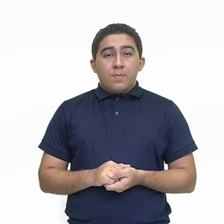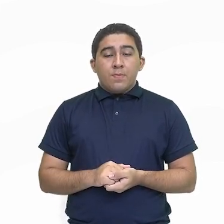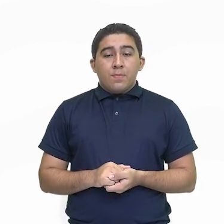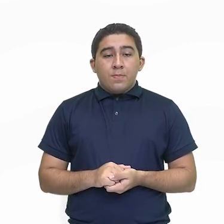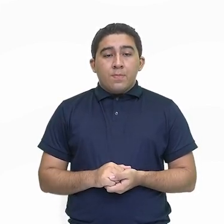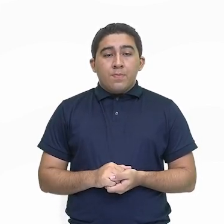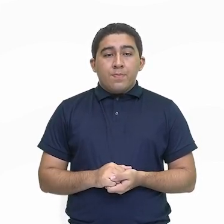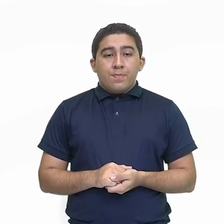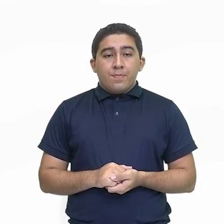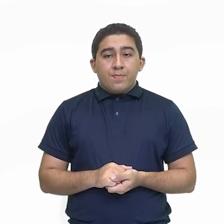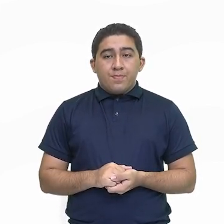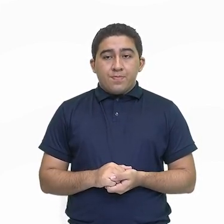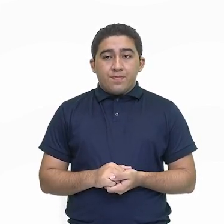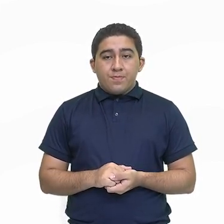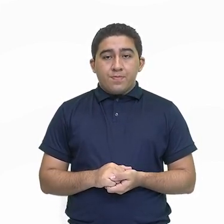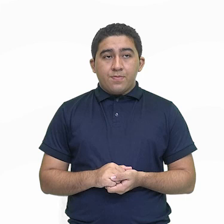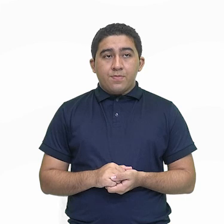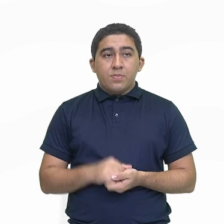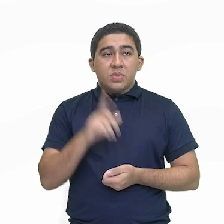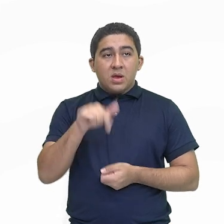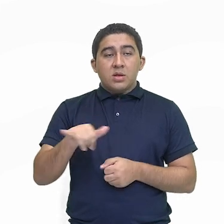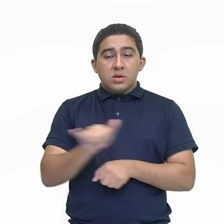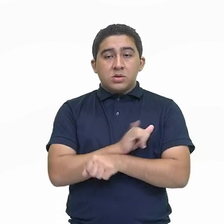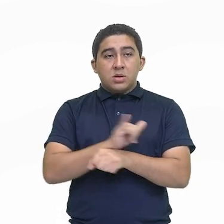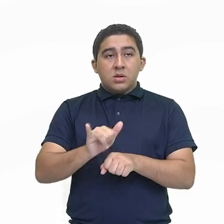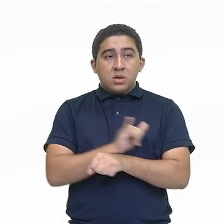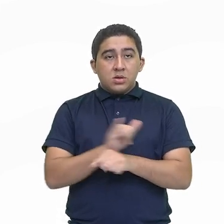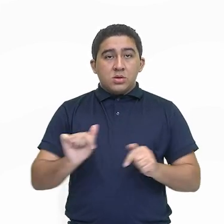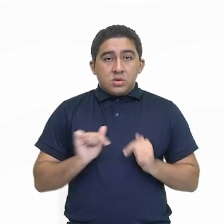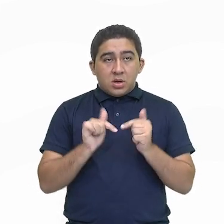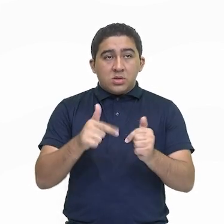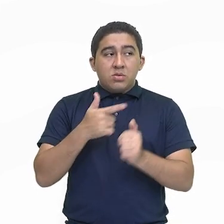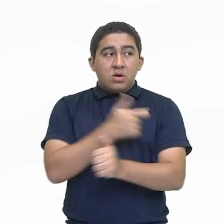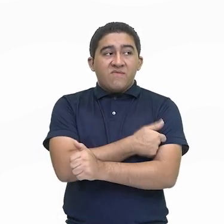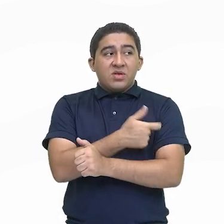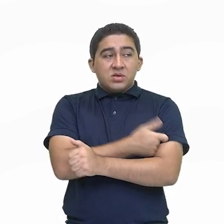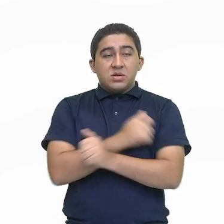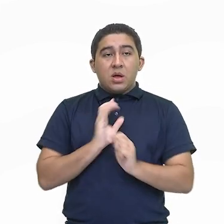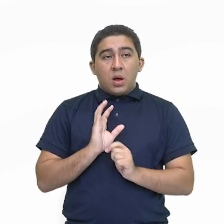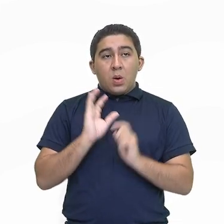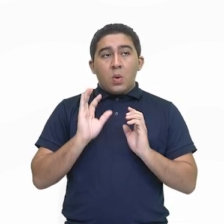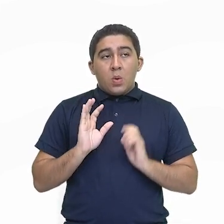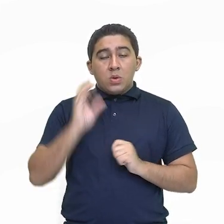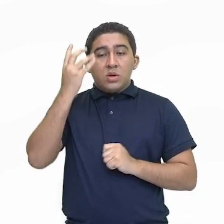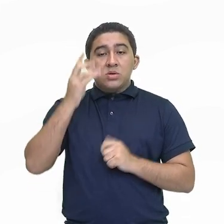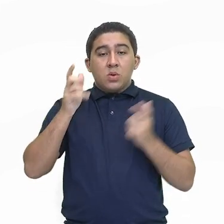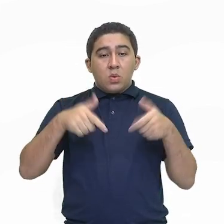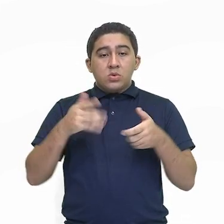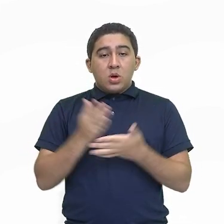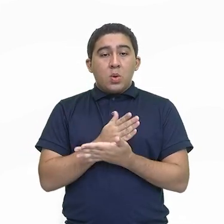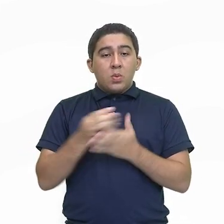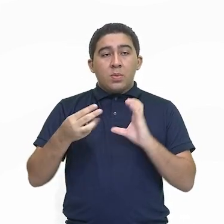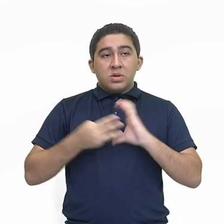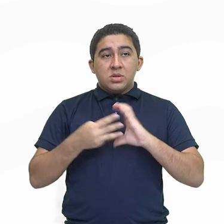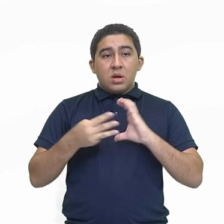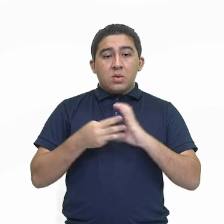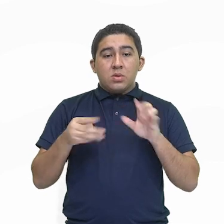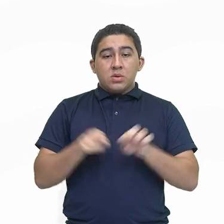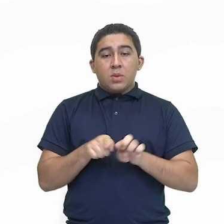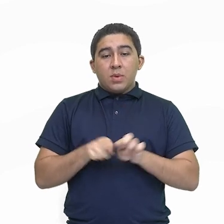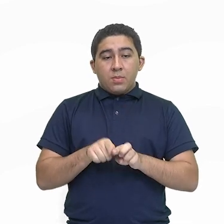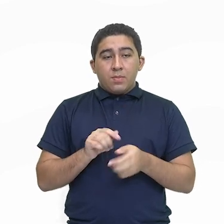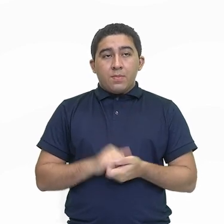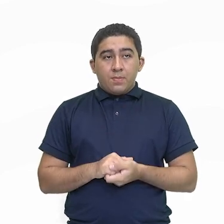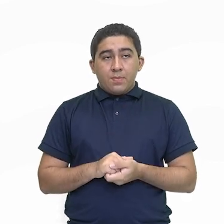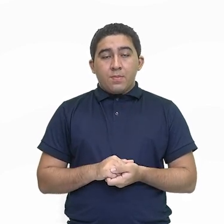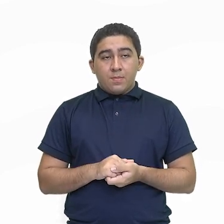mecanismo de atuação das vacinas, elas vão ocorrer em algumas células no organismo, né?